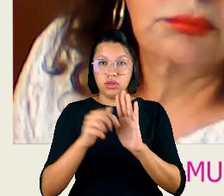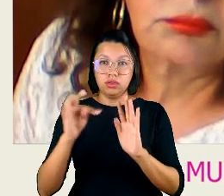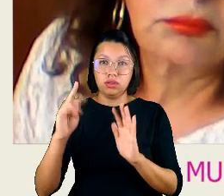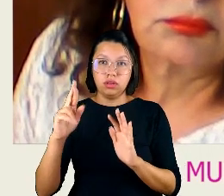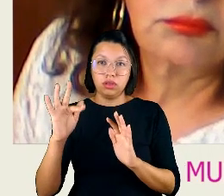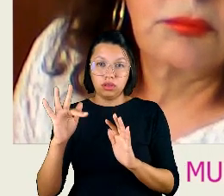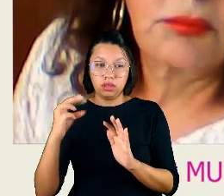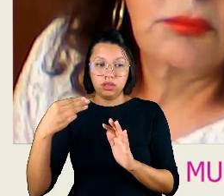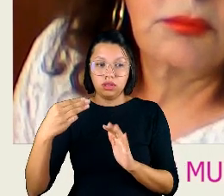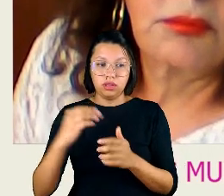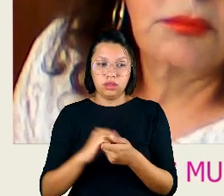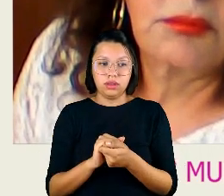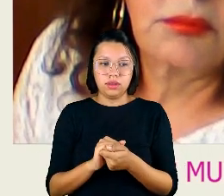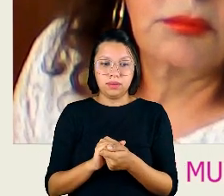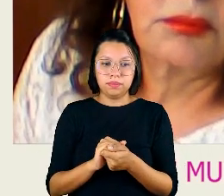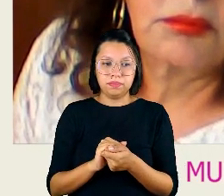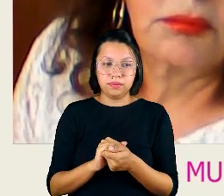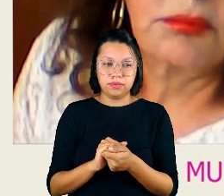Coloca uma